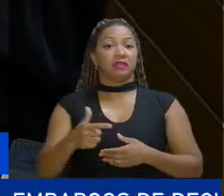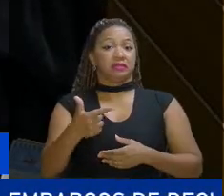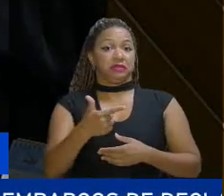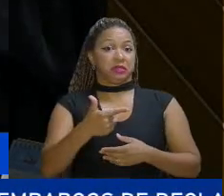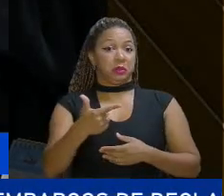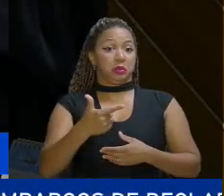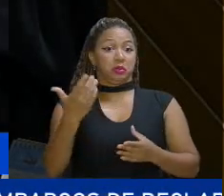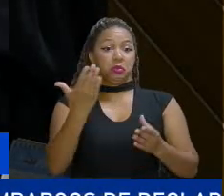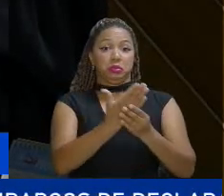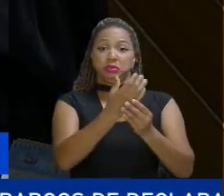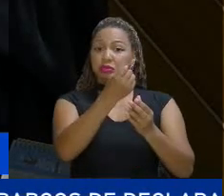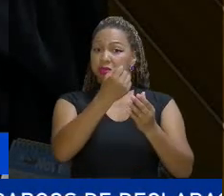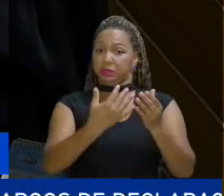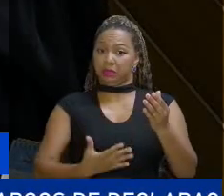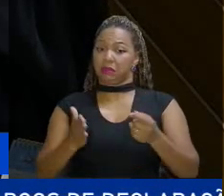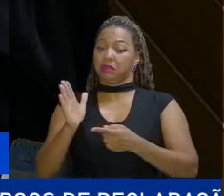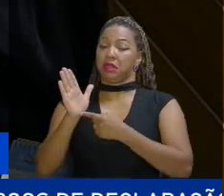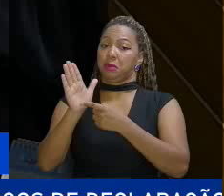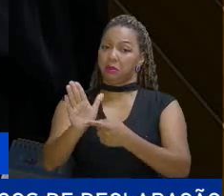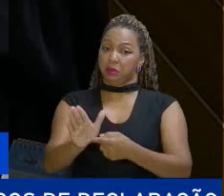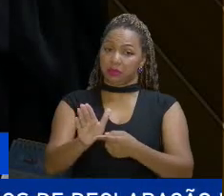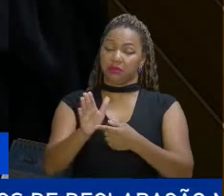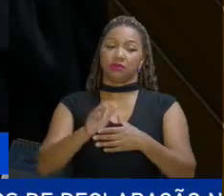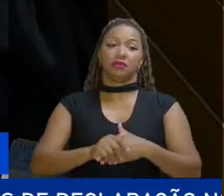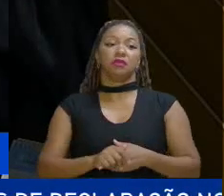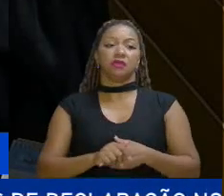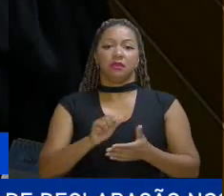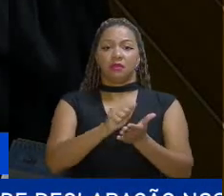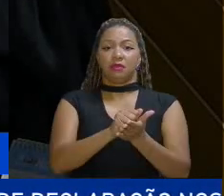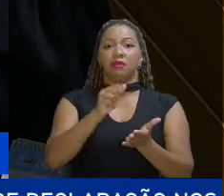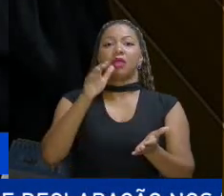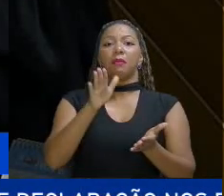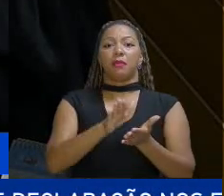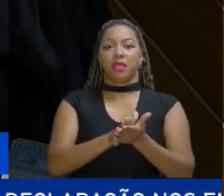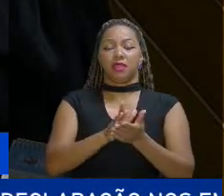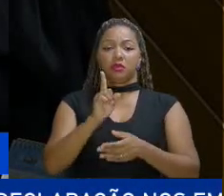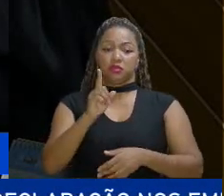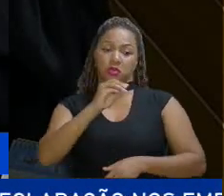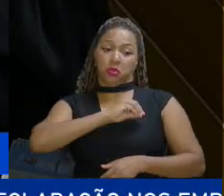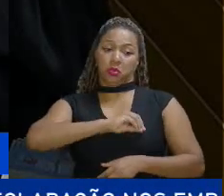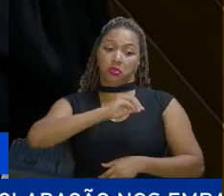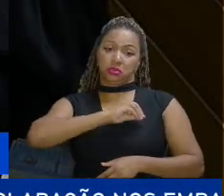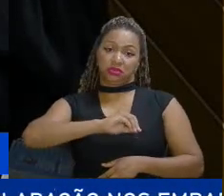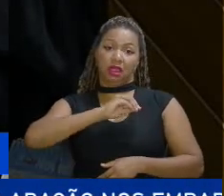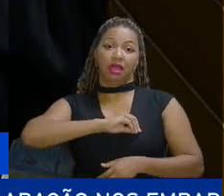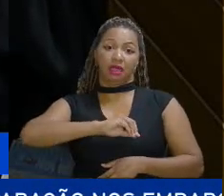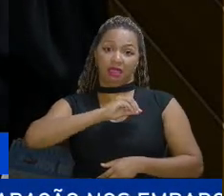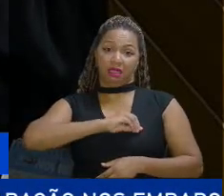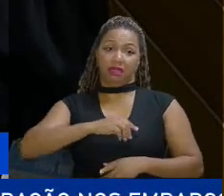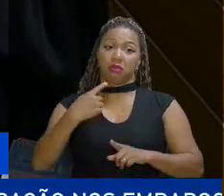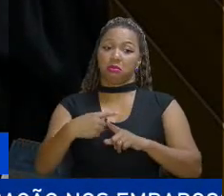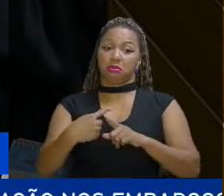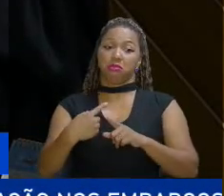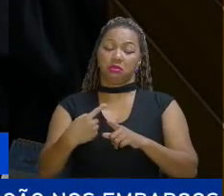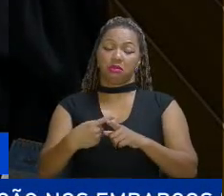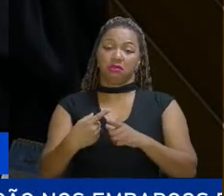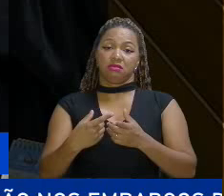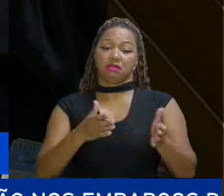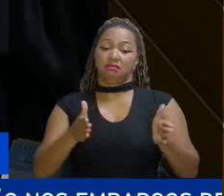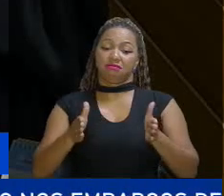são os segundos embargos que ela apresenta, eu vou aplicar a multa de 1 salário mínimo por reconhecer essa natureza